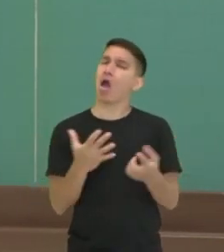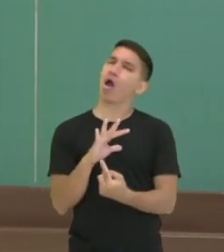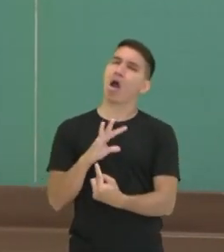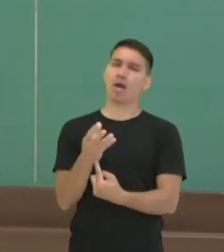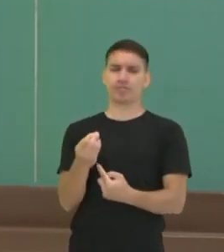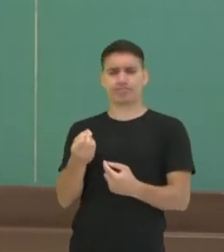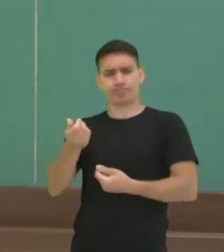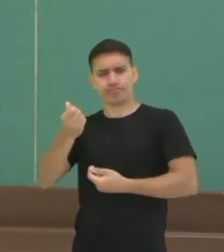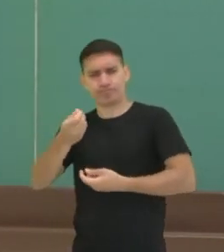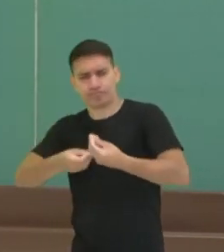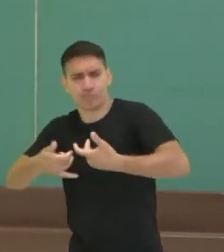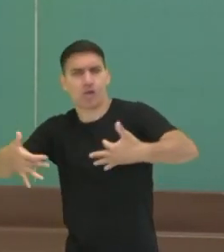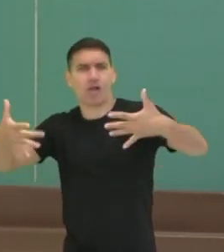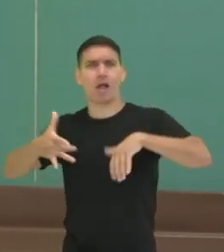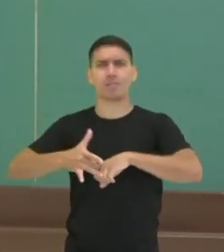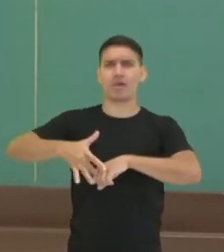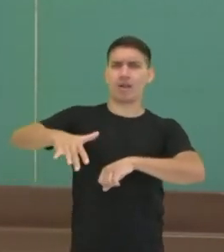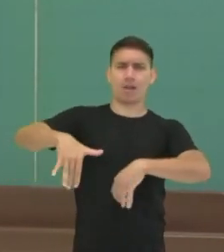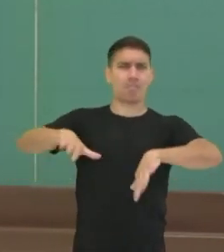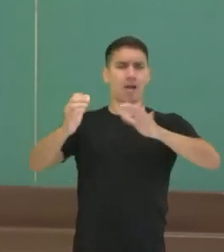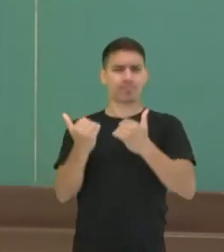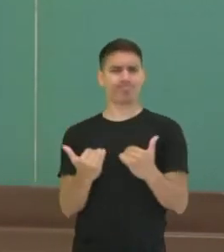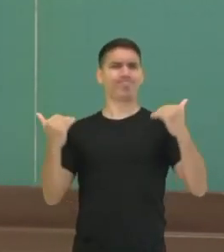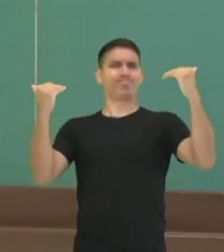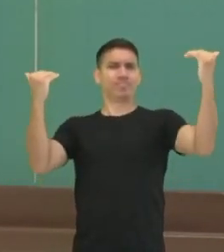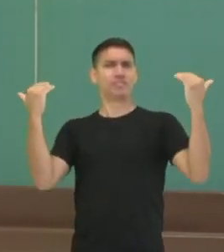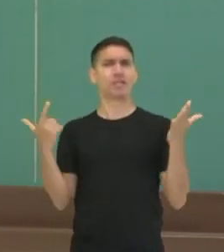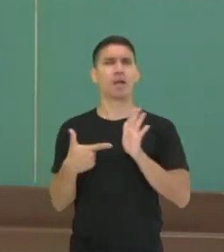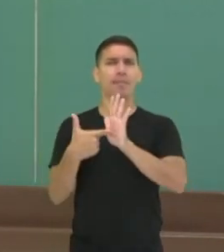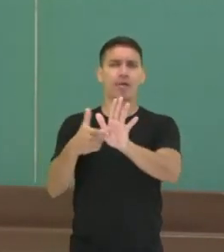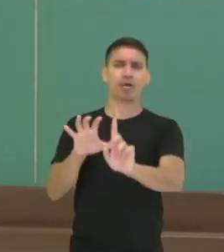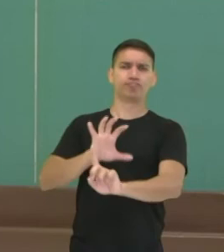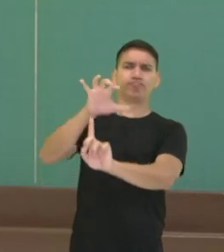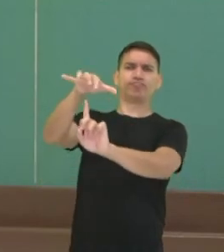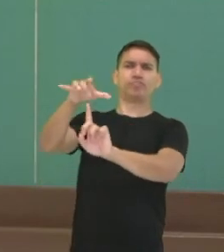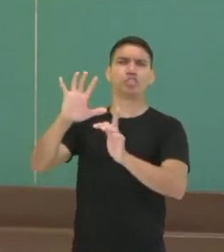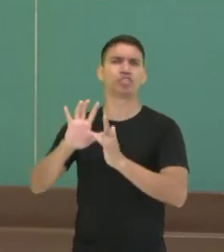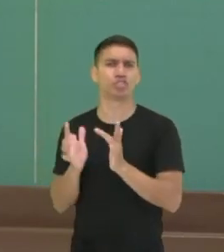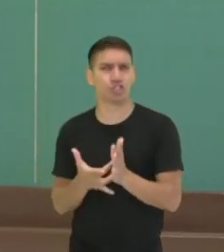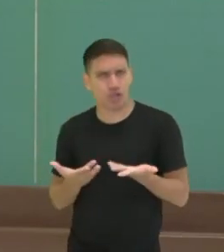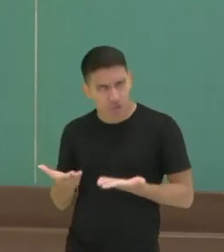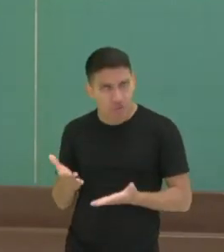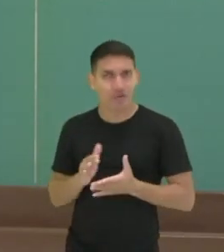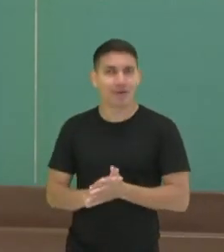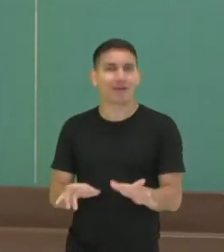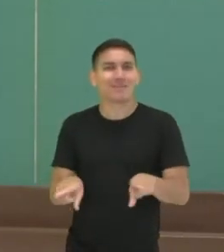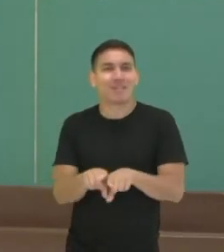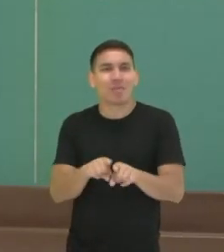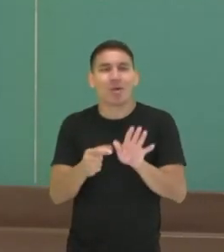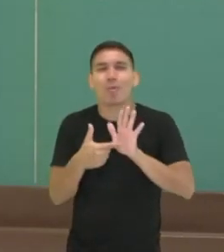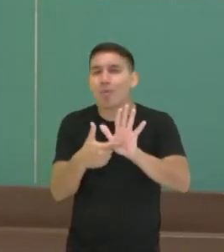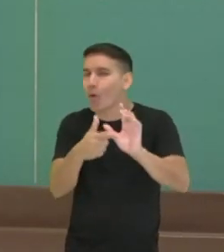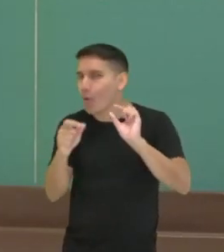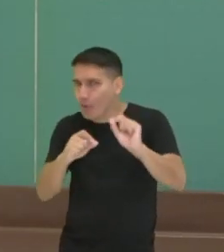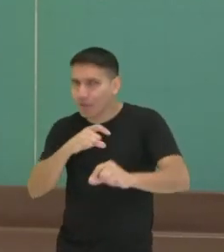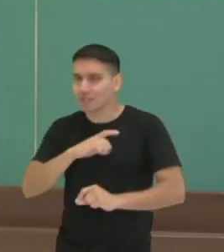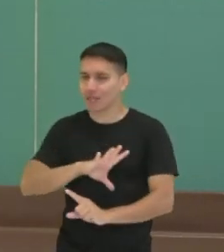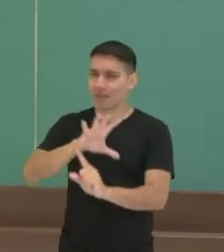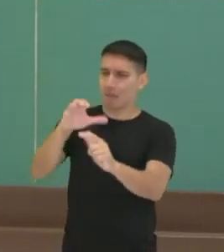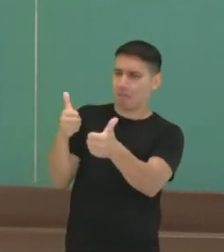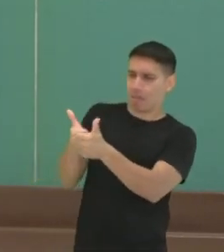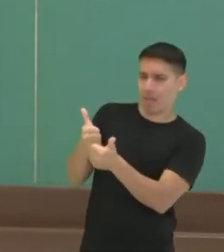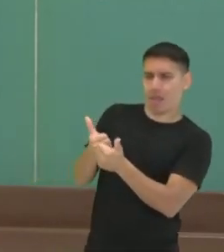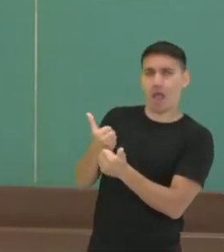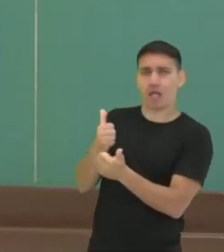então tem muito dourado, agora o Cristo ele é representado como um rei, nós temos a figura, muitas vezes, do rei ali perto do próprio Cristo,